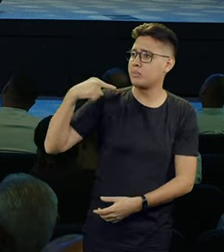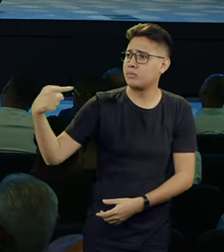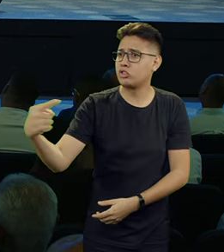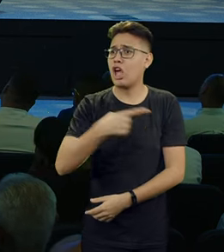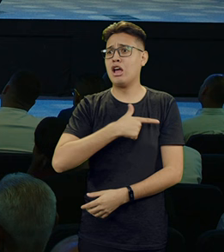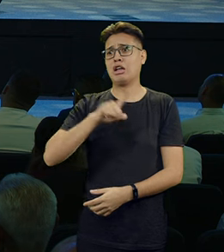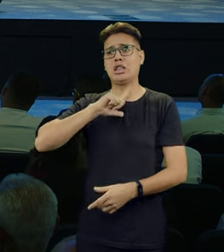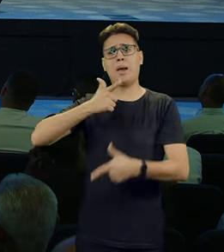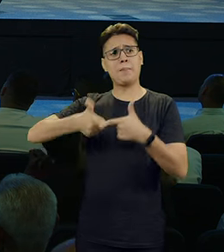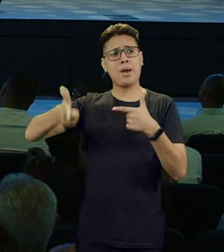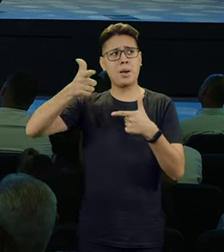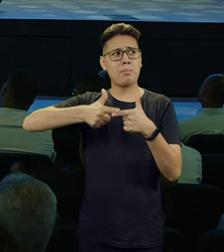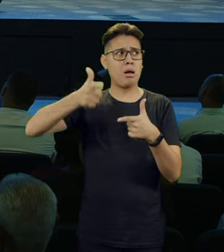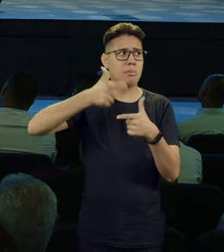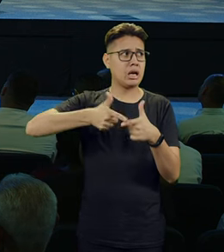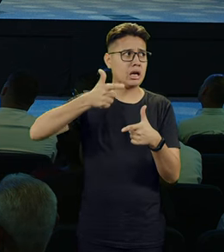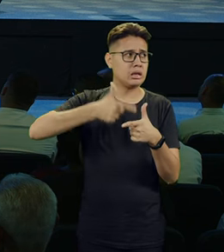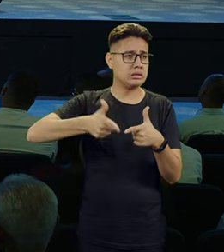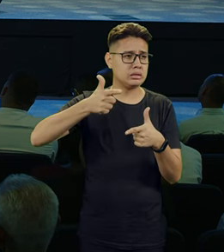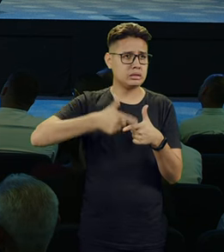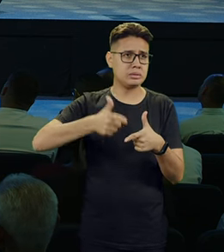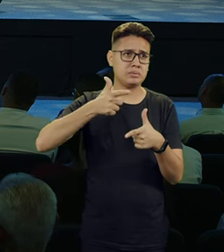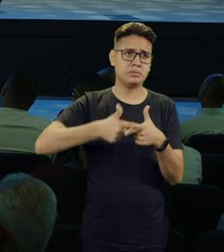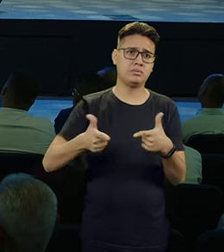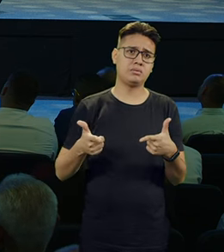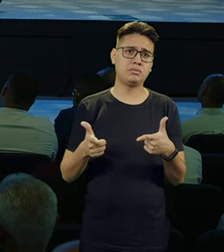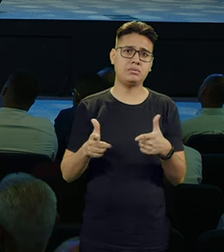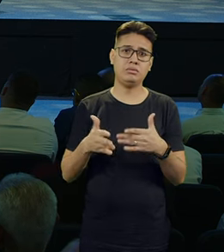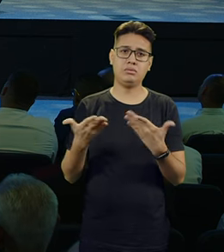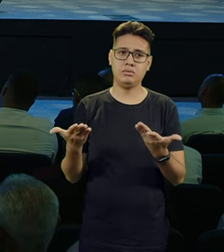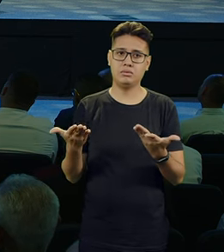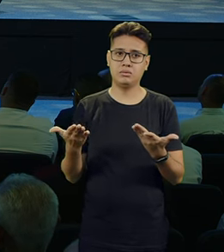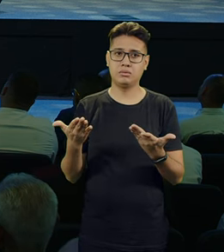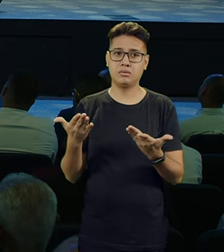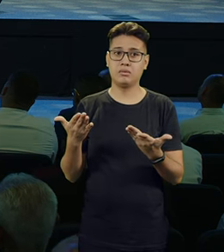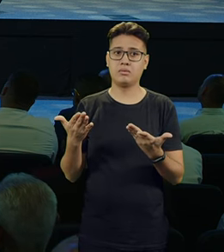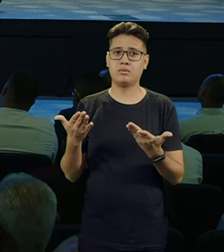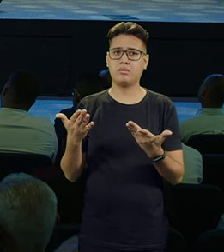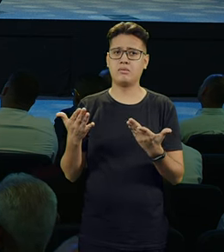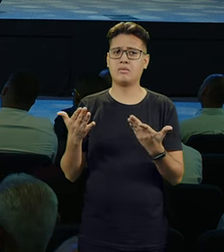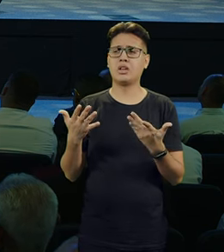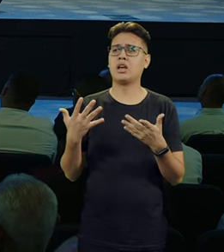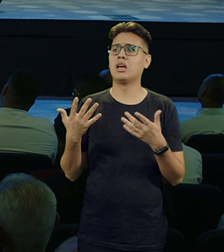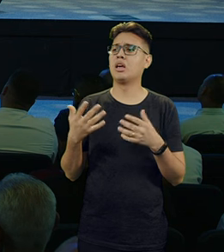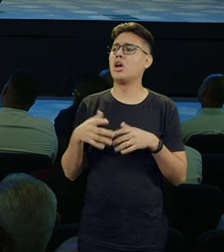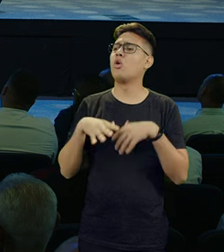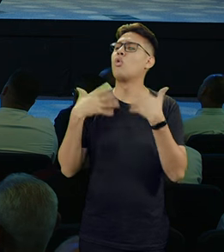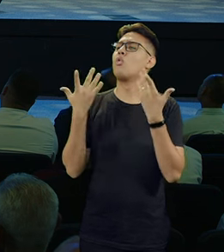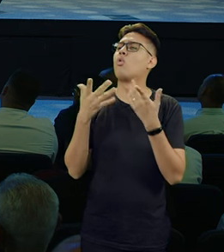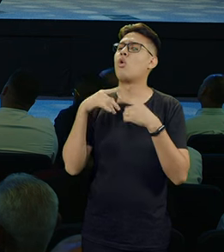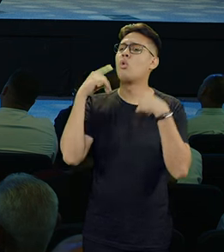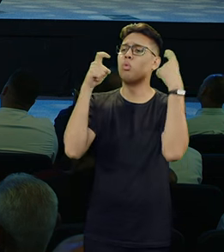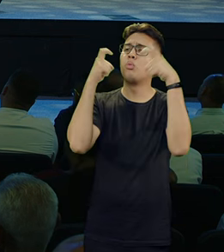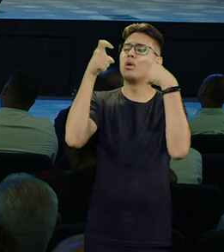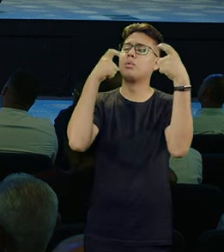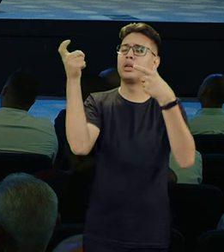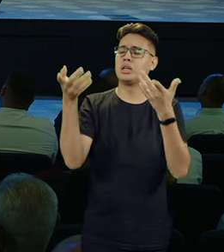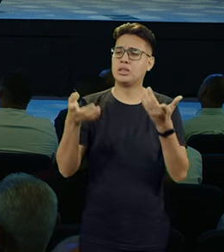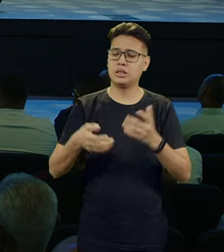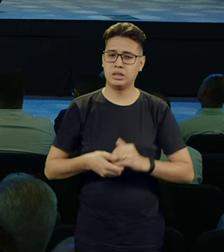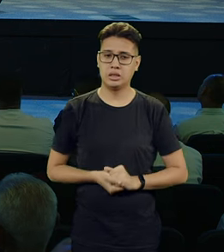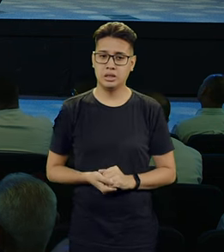temos problemas. E alguém diz: que problema, chefe? E o diabo diz: o